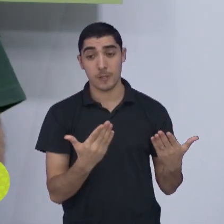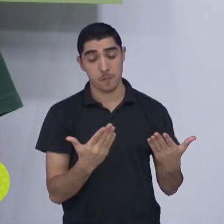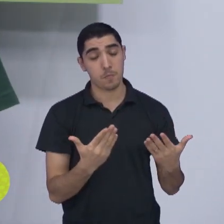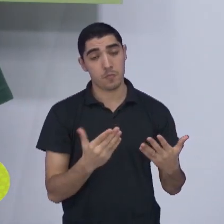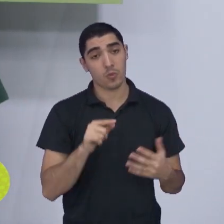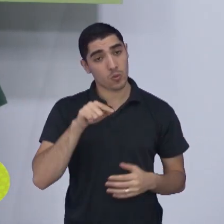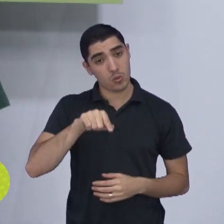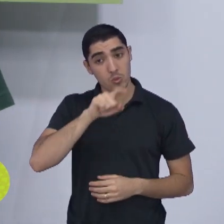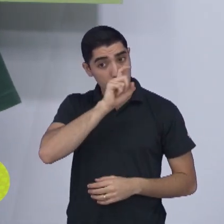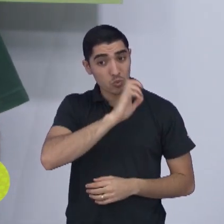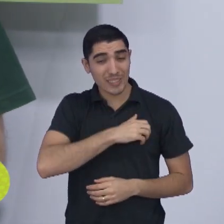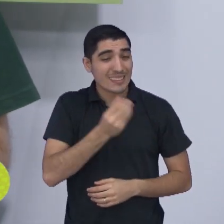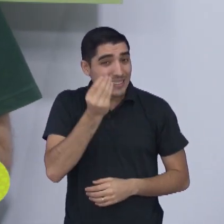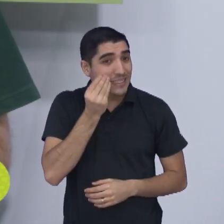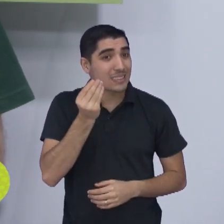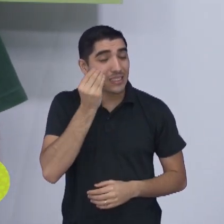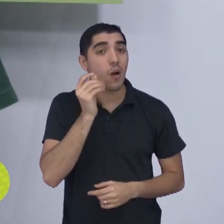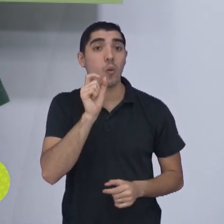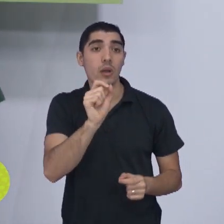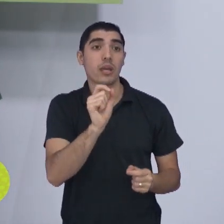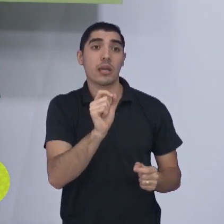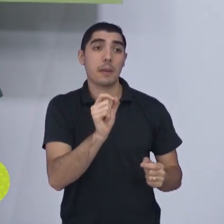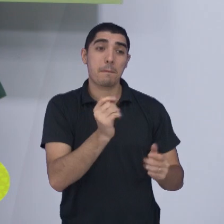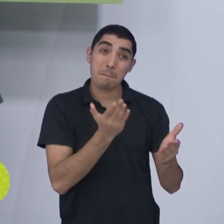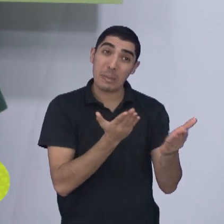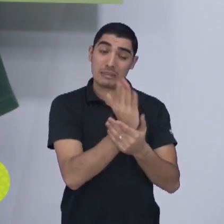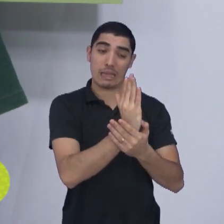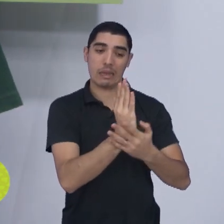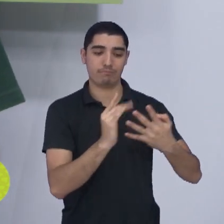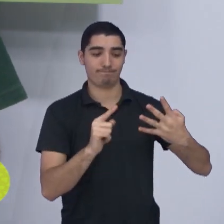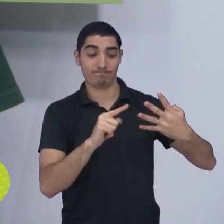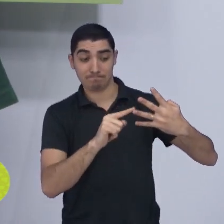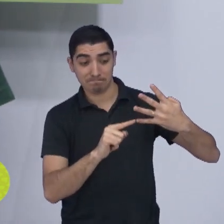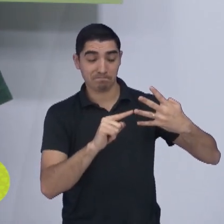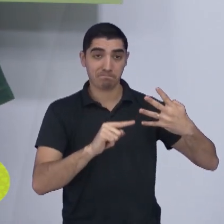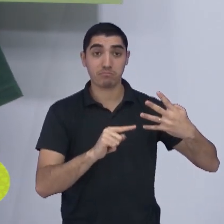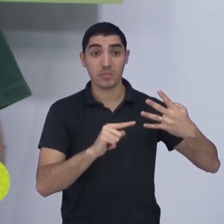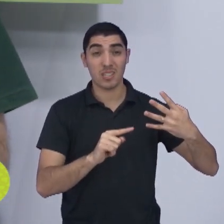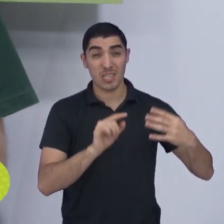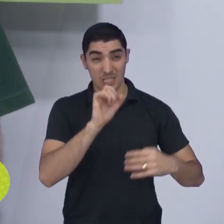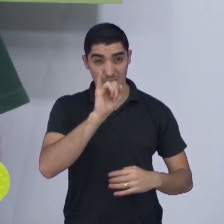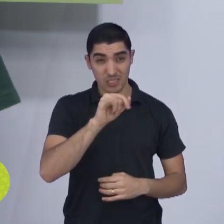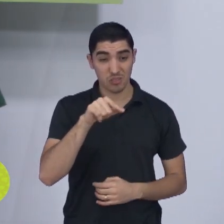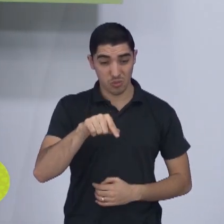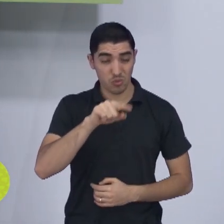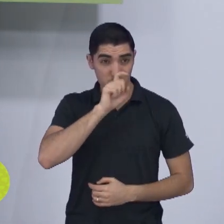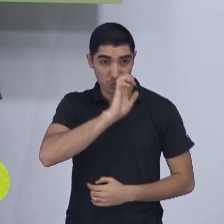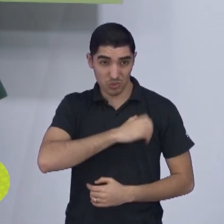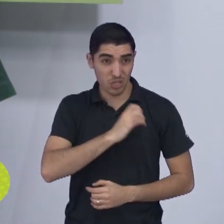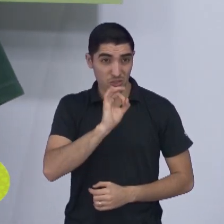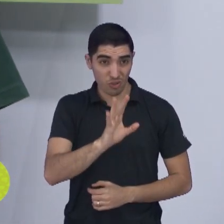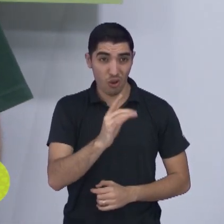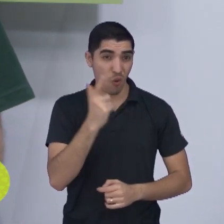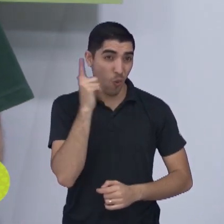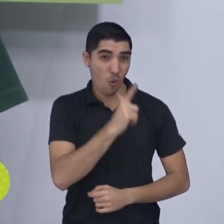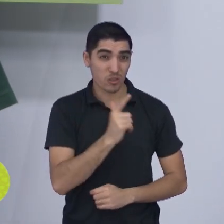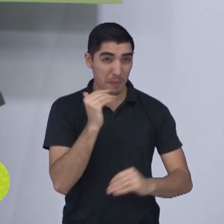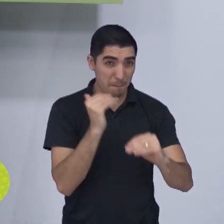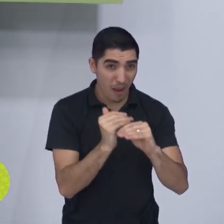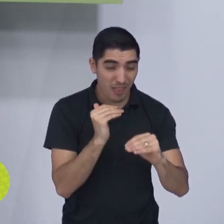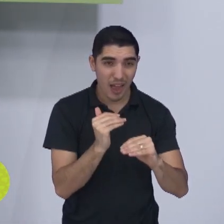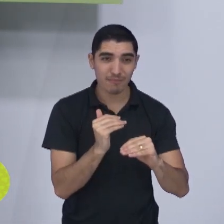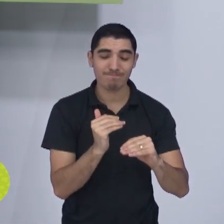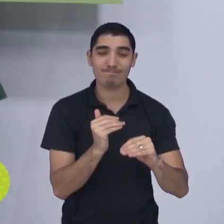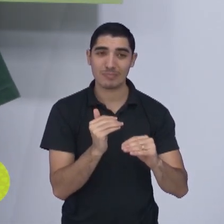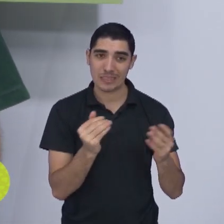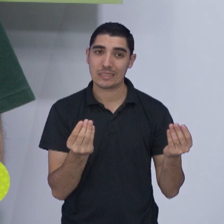brigar ainda por uma das 2 últimas vagas. Caso perca 2 pontos, com um empate, ganhe 1 só, vai ficar mais